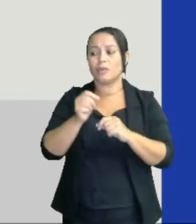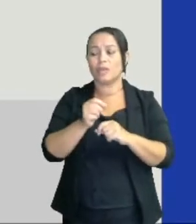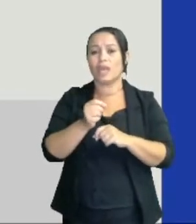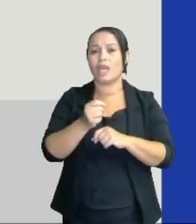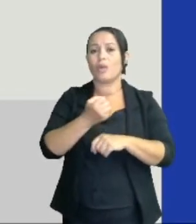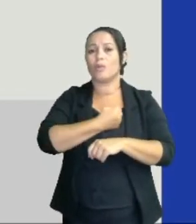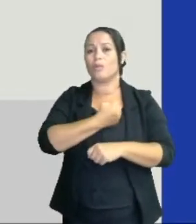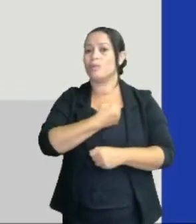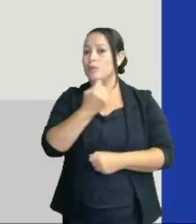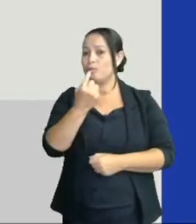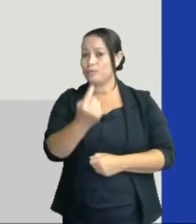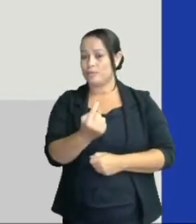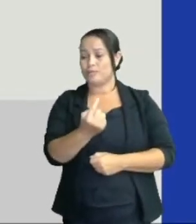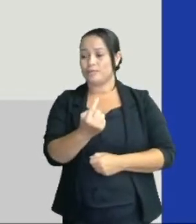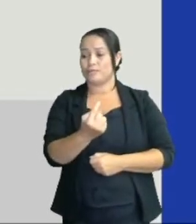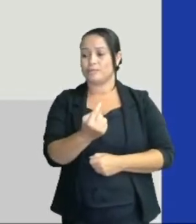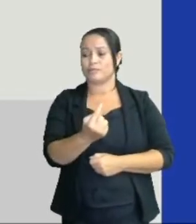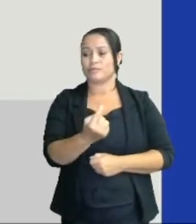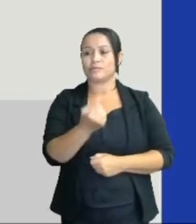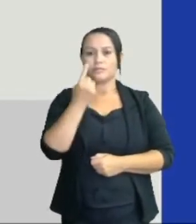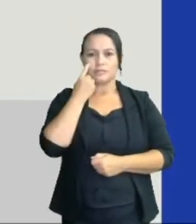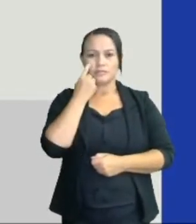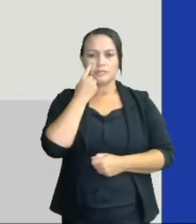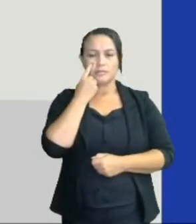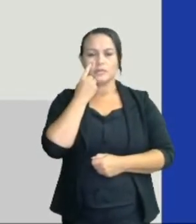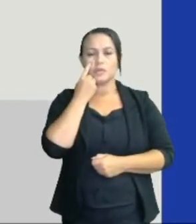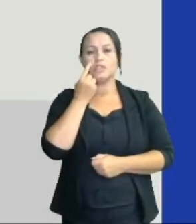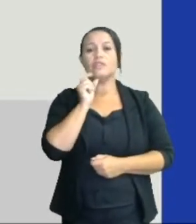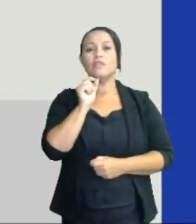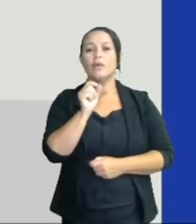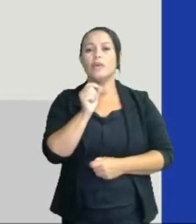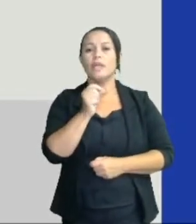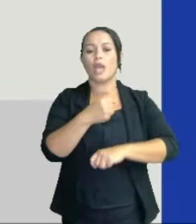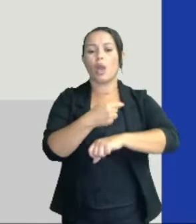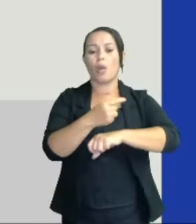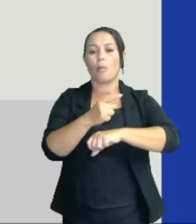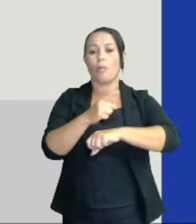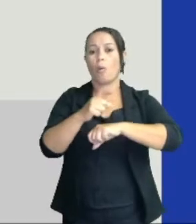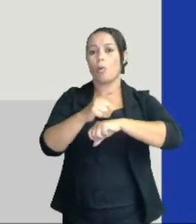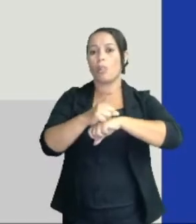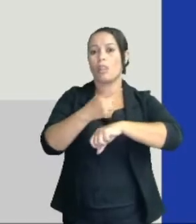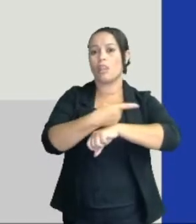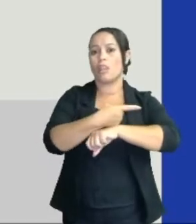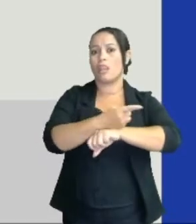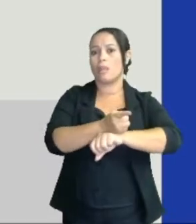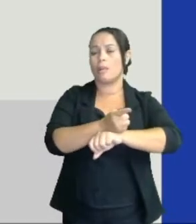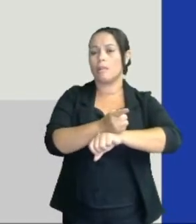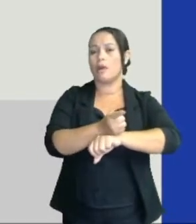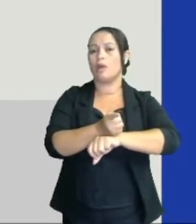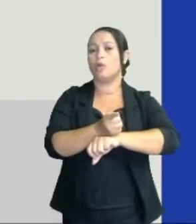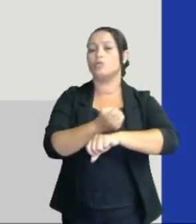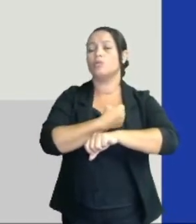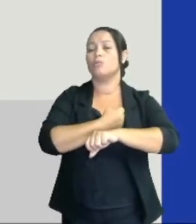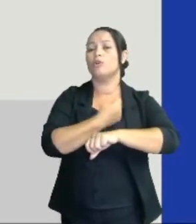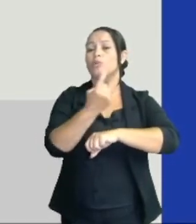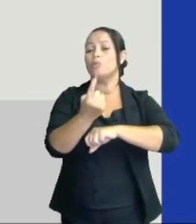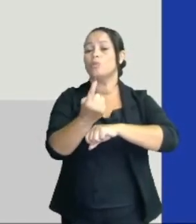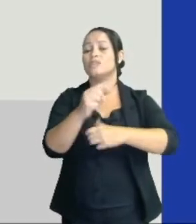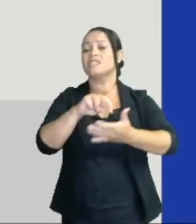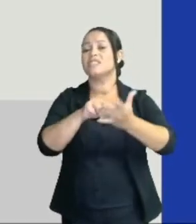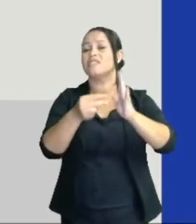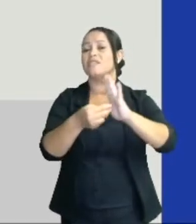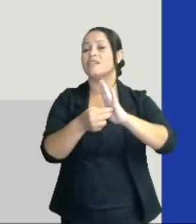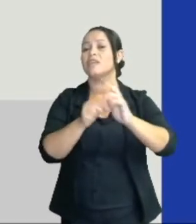número 1. Então, ó, quando a gente vê o ponteiro maior no número 1, a gente vai saber que ali